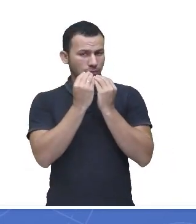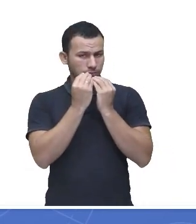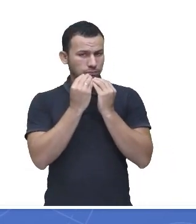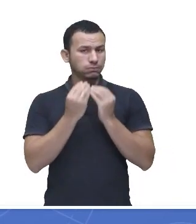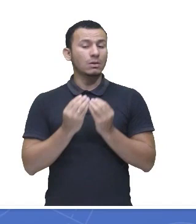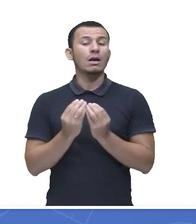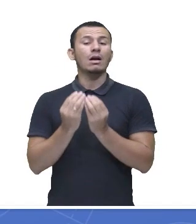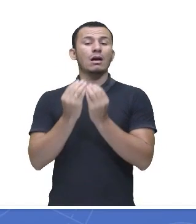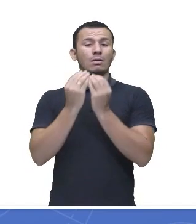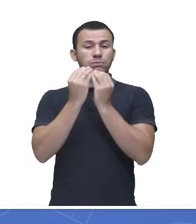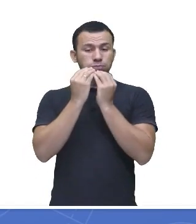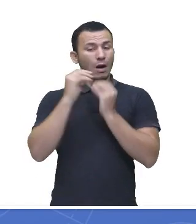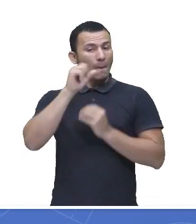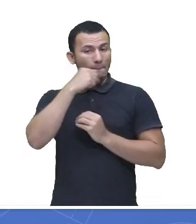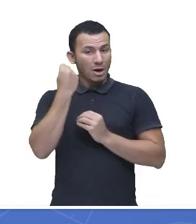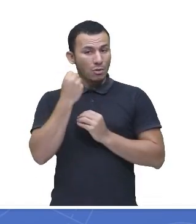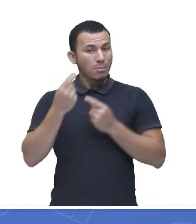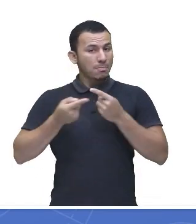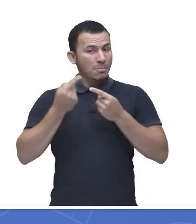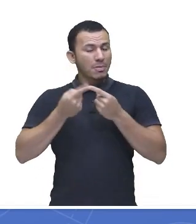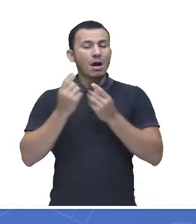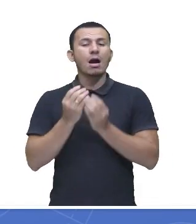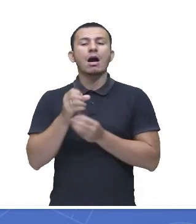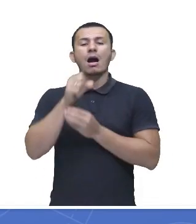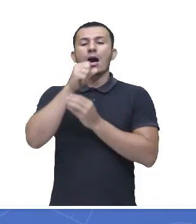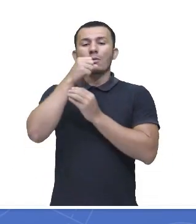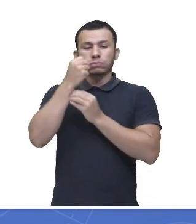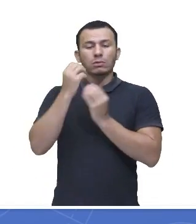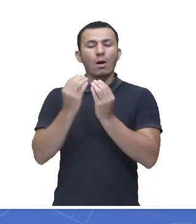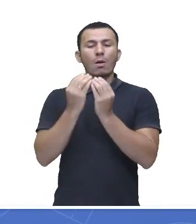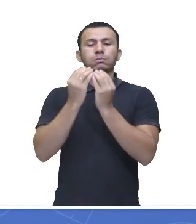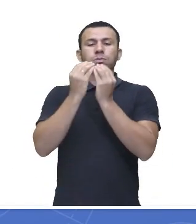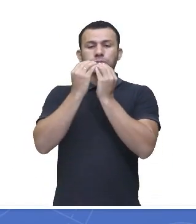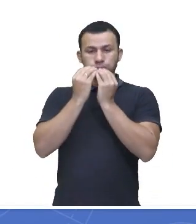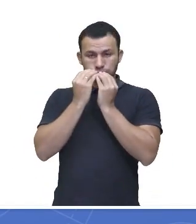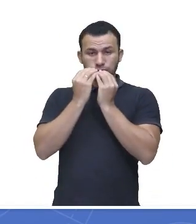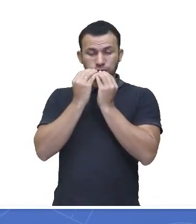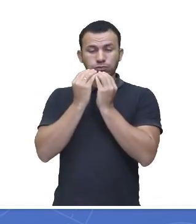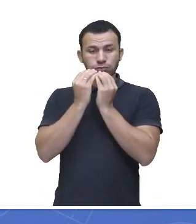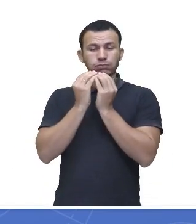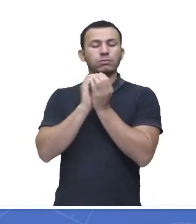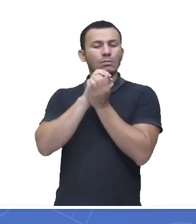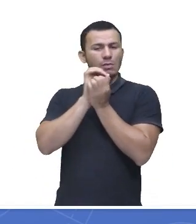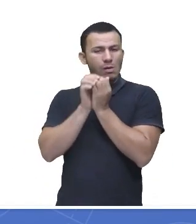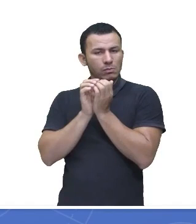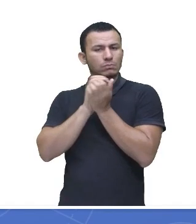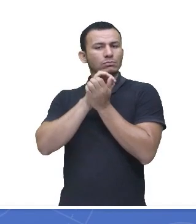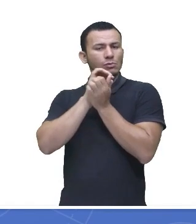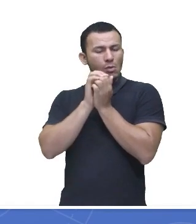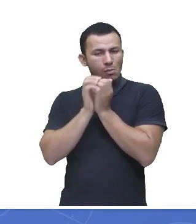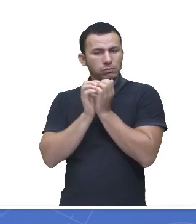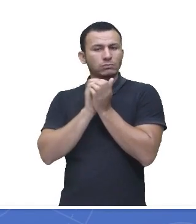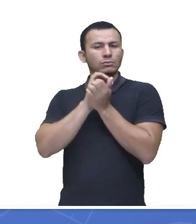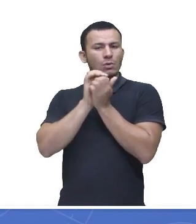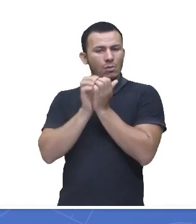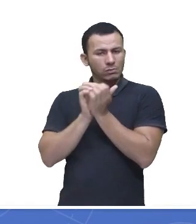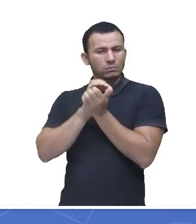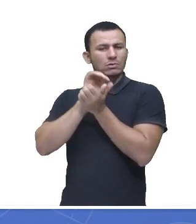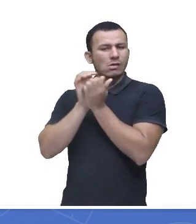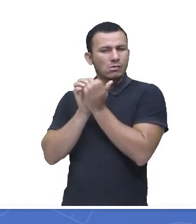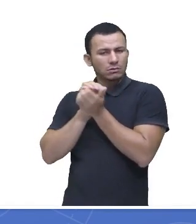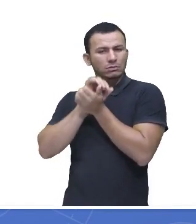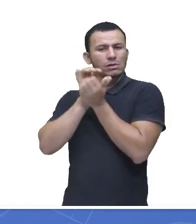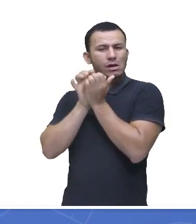né, o componente é o pão. O pão, ele vai começar a ser digerido ali na boca, os outros alimentos também, através da